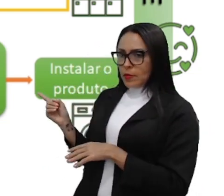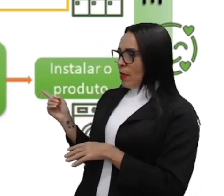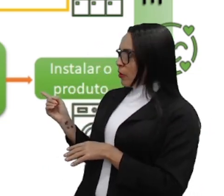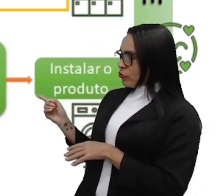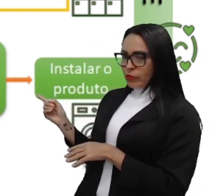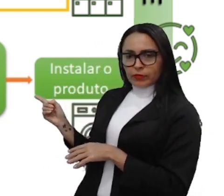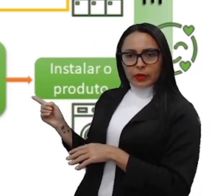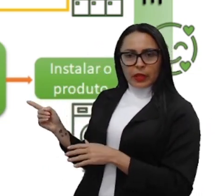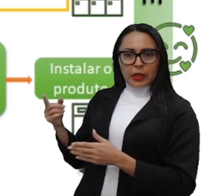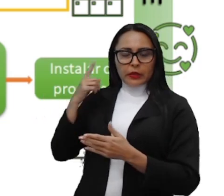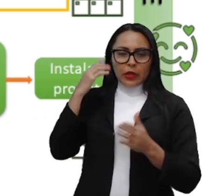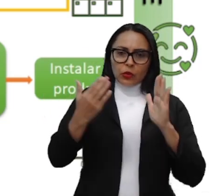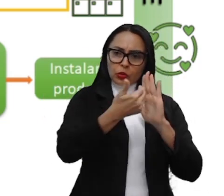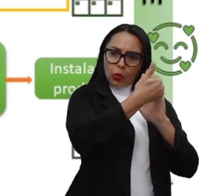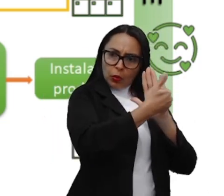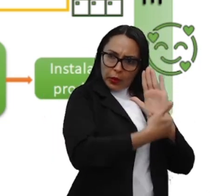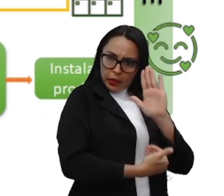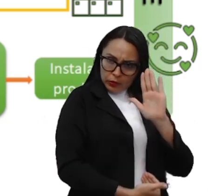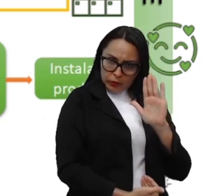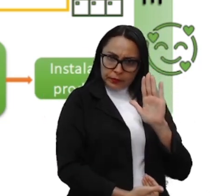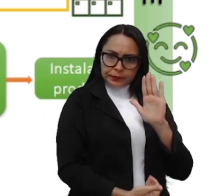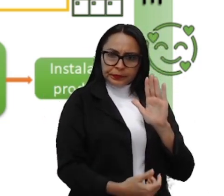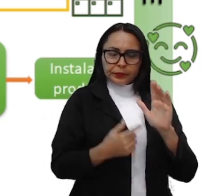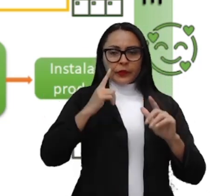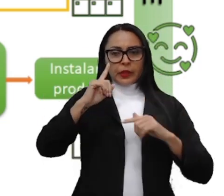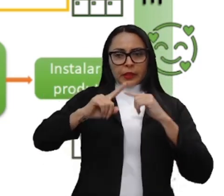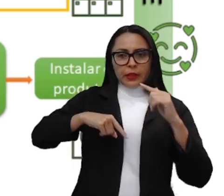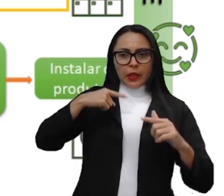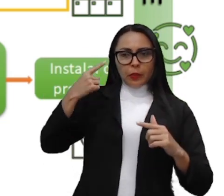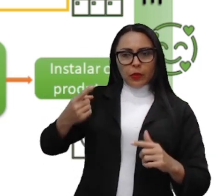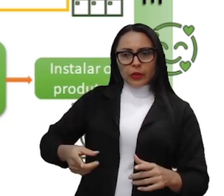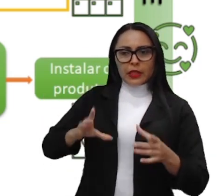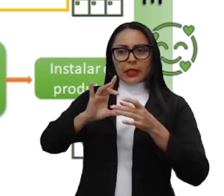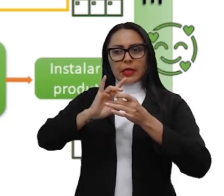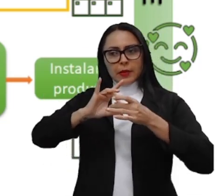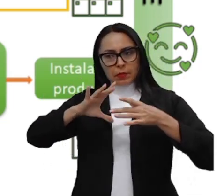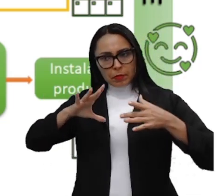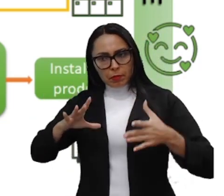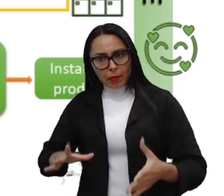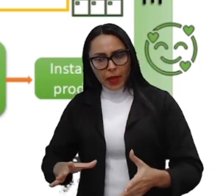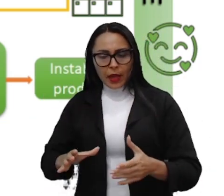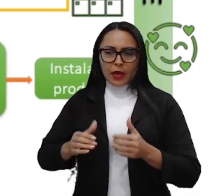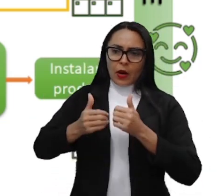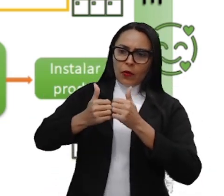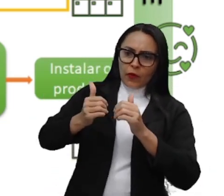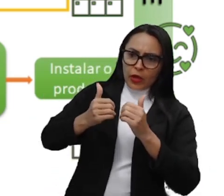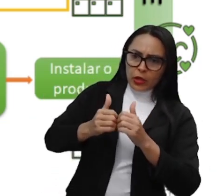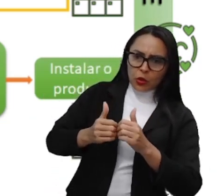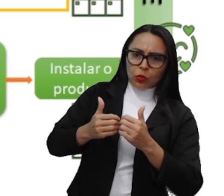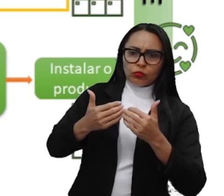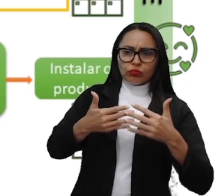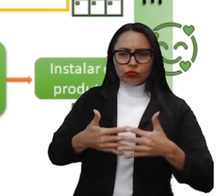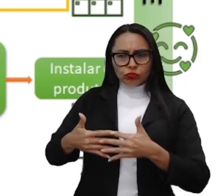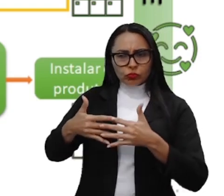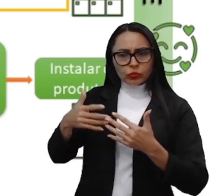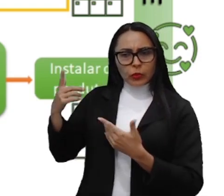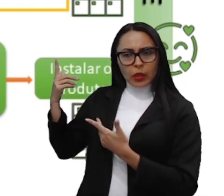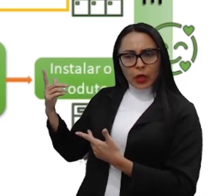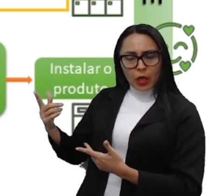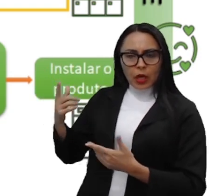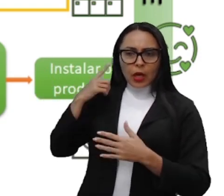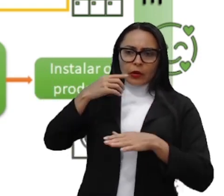gera os documentos de transporte, depois da geração do documento de transporte, o veículo é liberado, o transporte